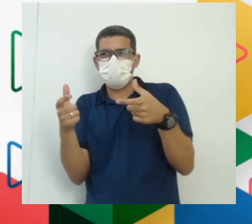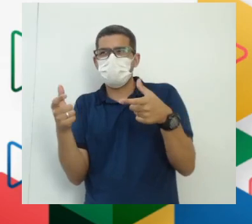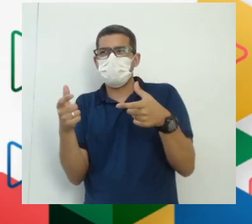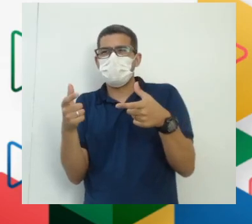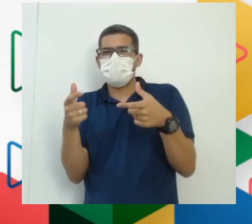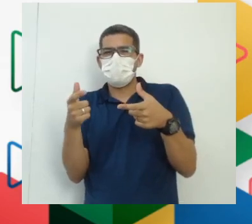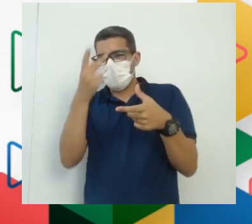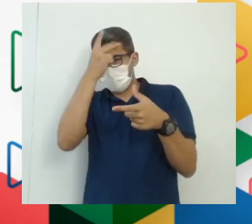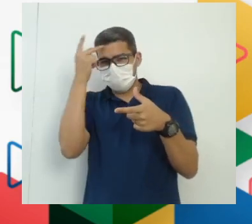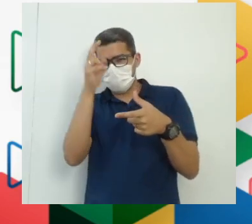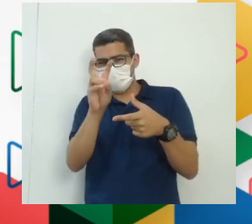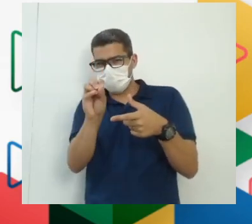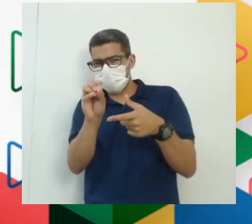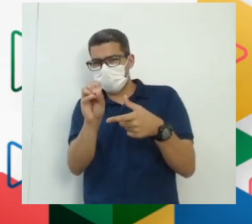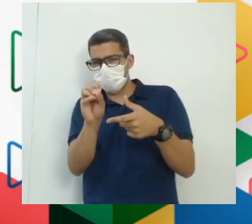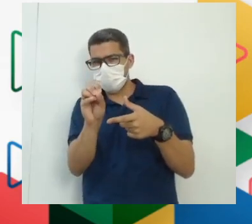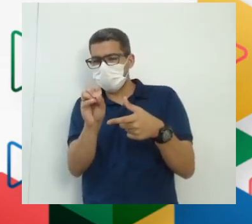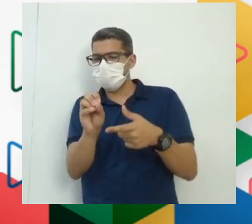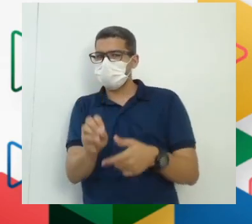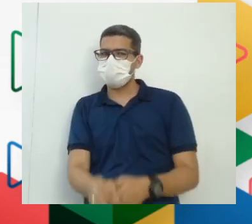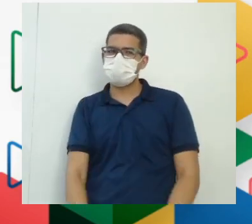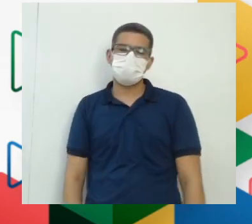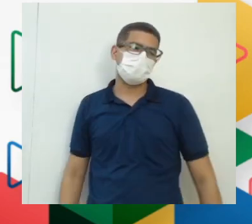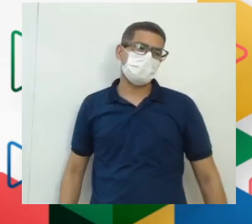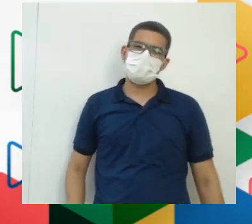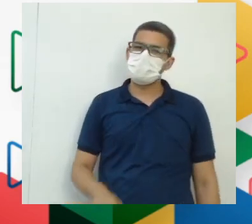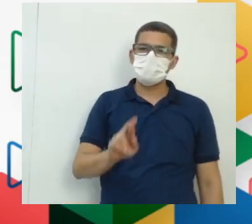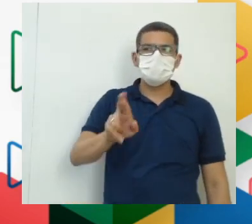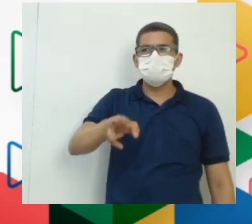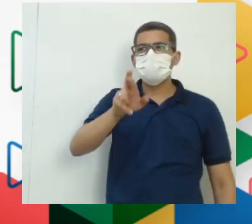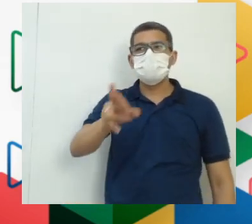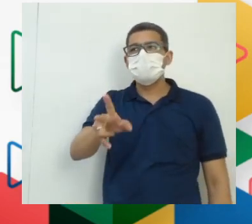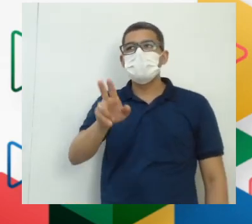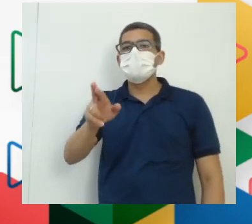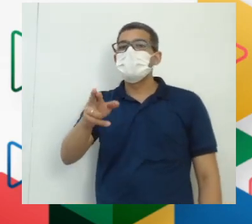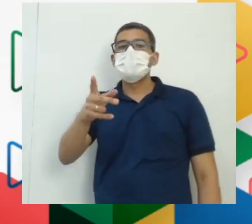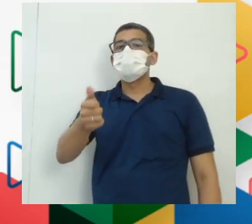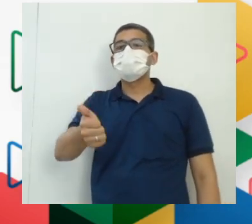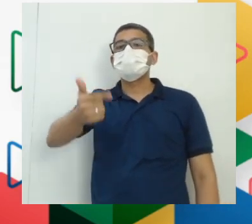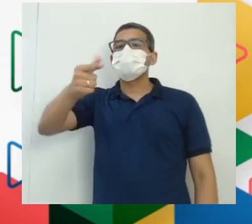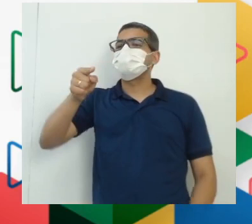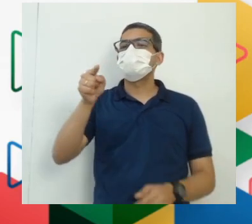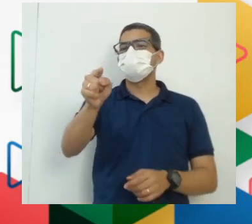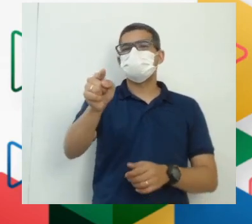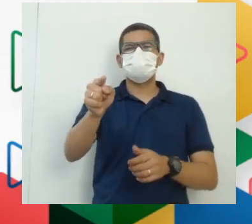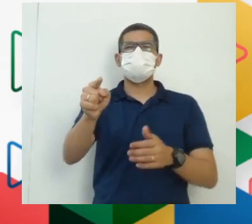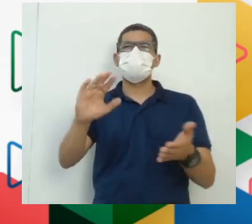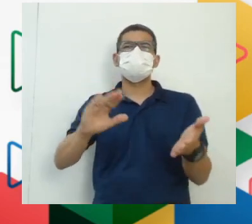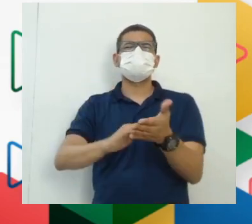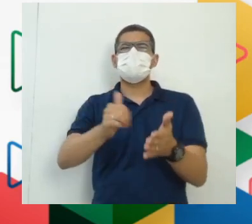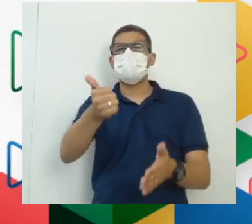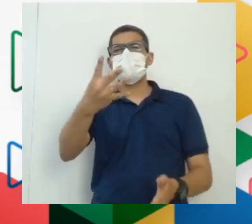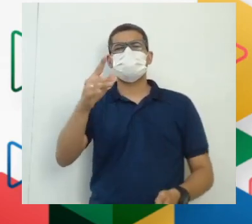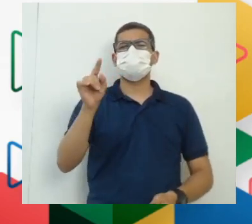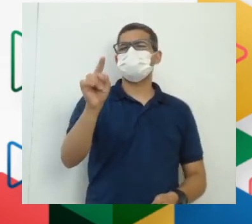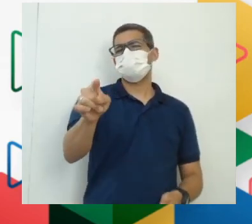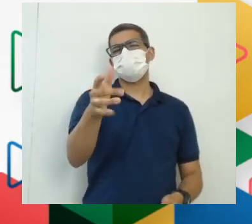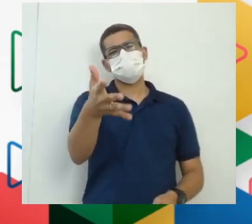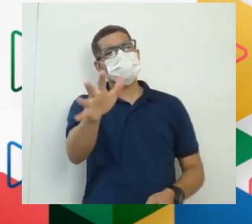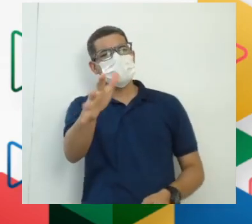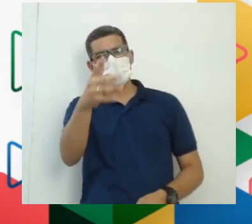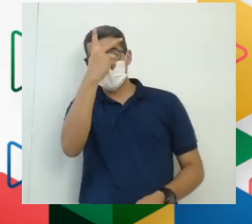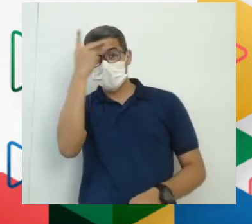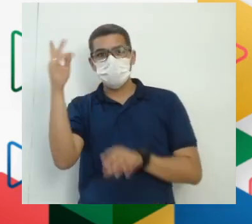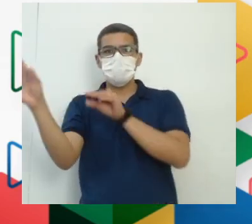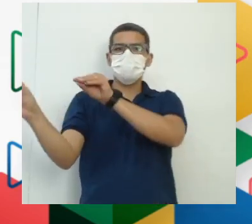antigamente, 50 pessoas? Só que não. Estamos falando aqui de 12 mil, 14 mil pessoas que vieram para cá. Então,